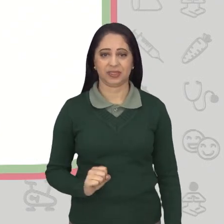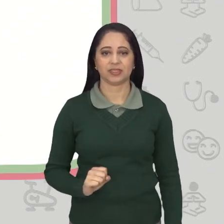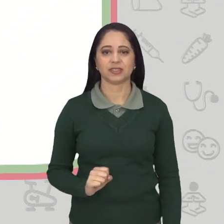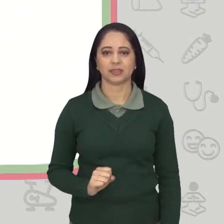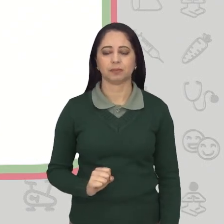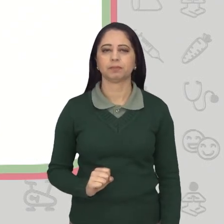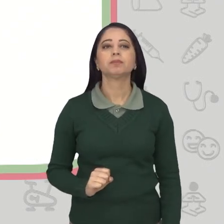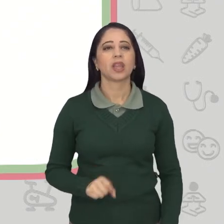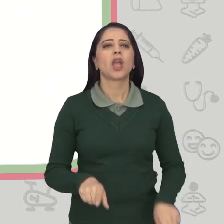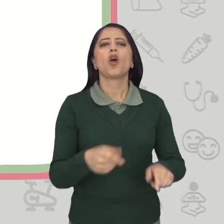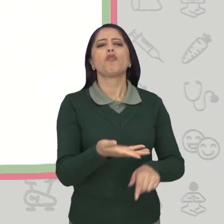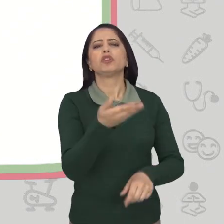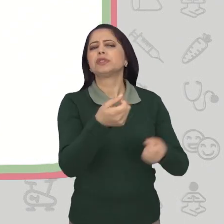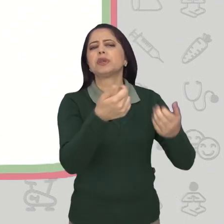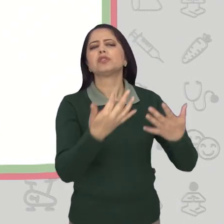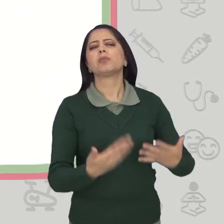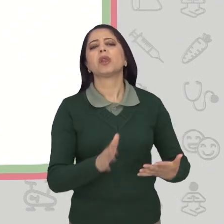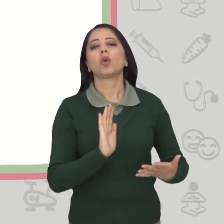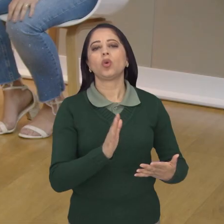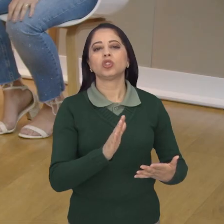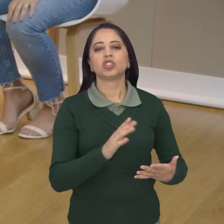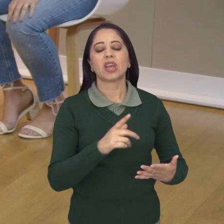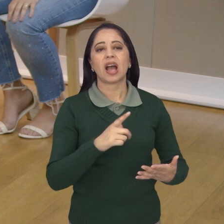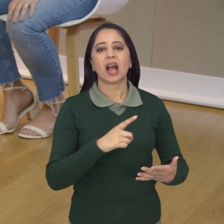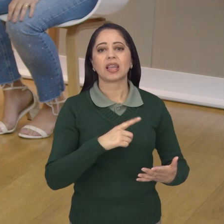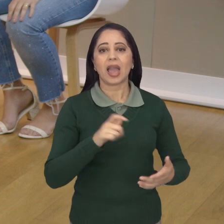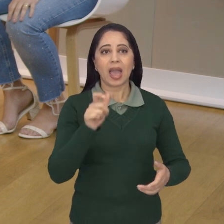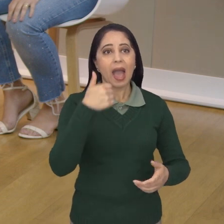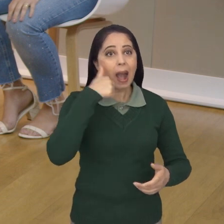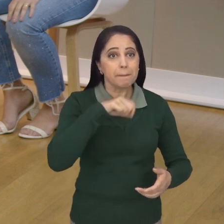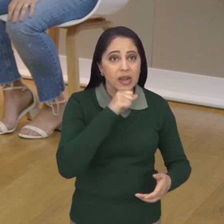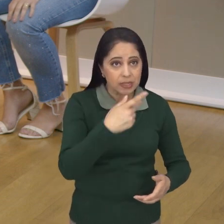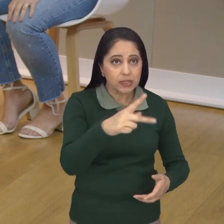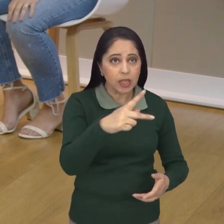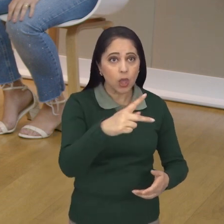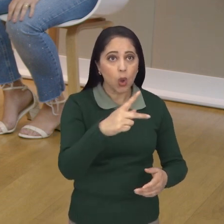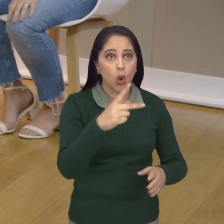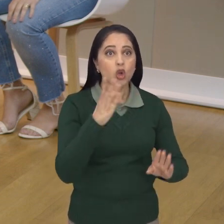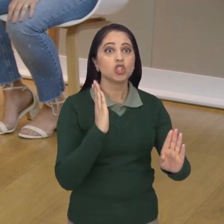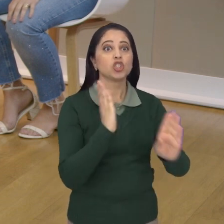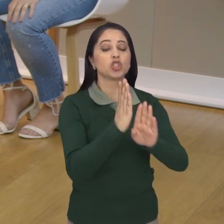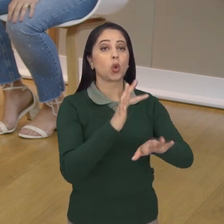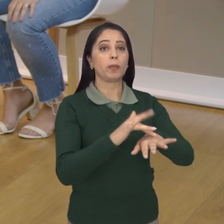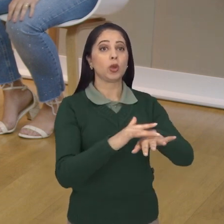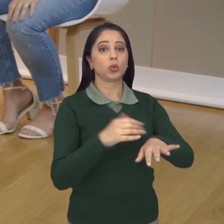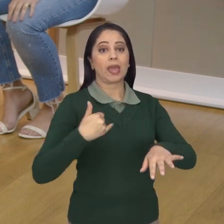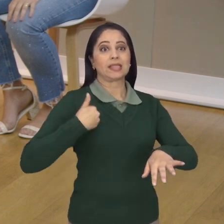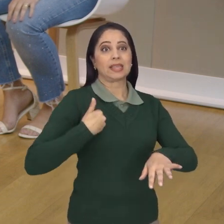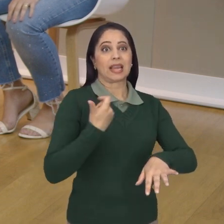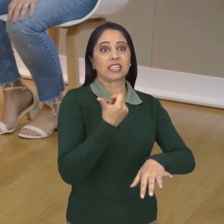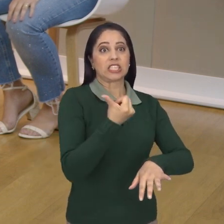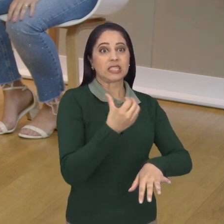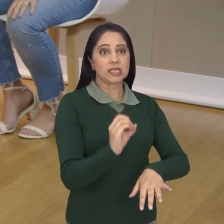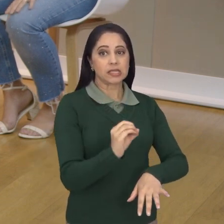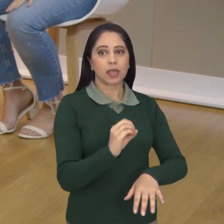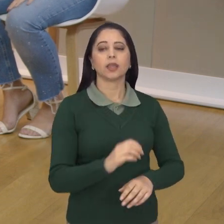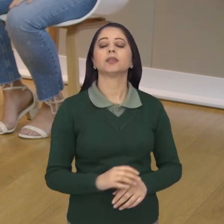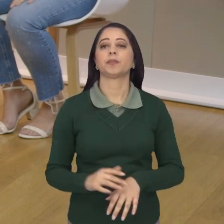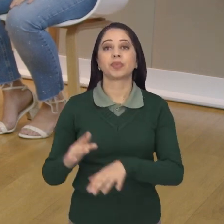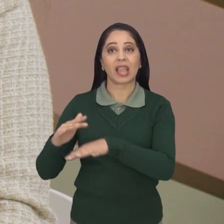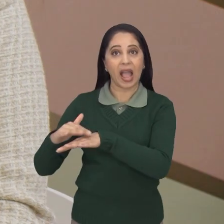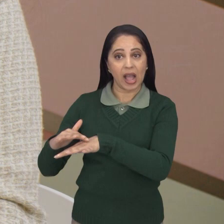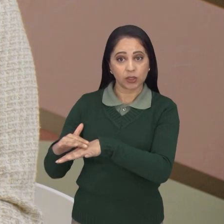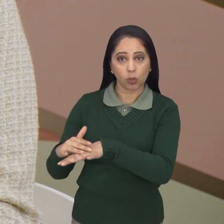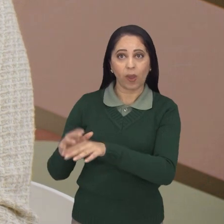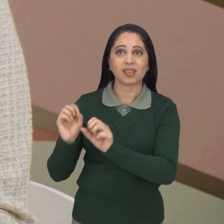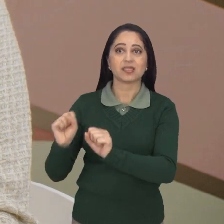ver, verdade. Inclusive você comentou nos bastidores que uma pessoa que você conhece é a sua mãe. Descobriu com 60 anos. Sim. A doença celíaca,